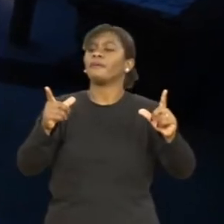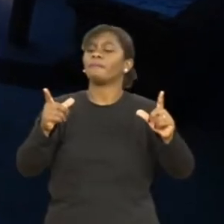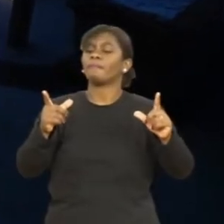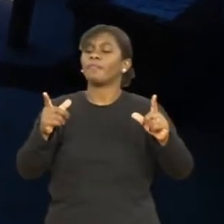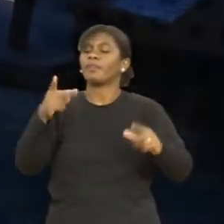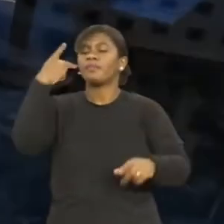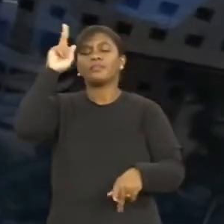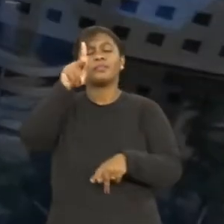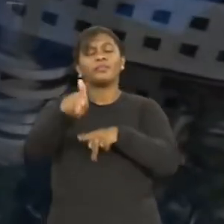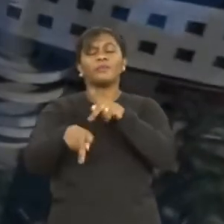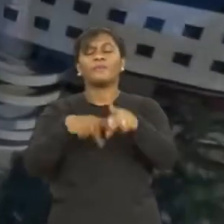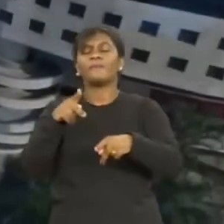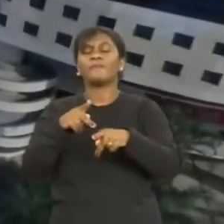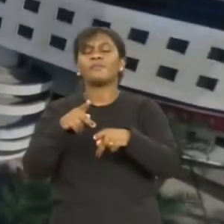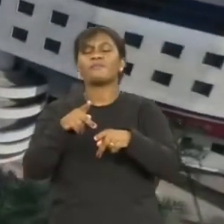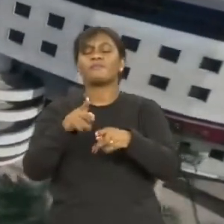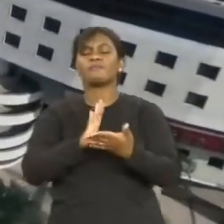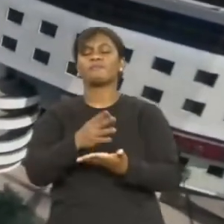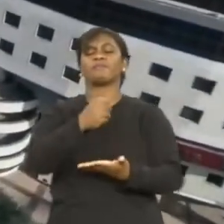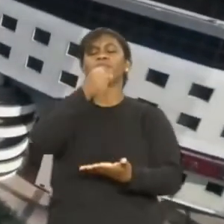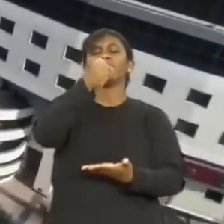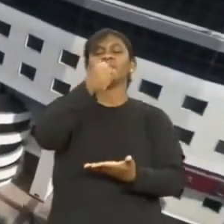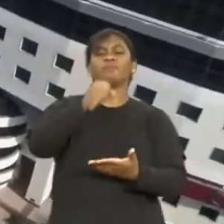o teu povo para a salvação.